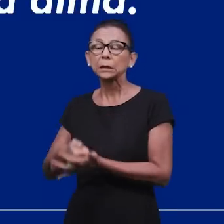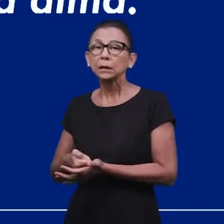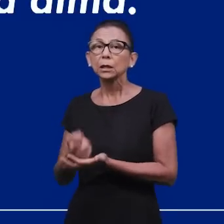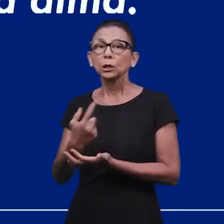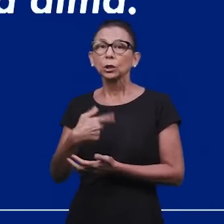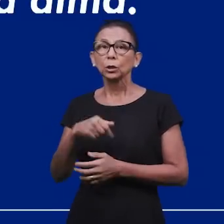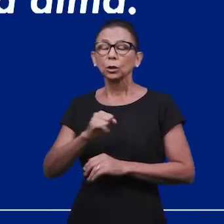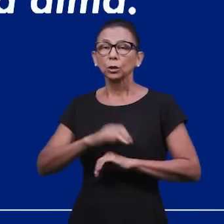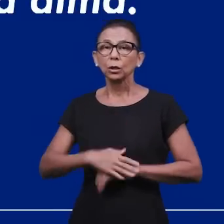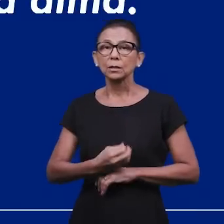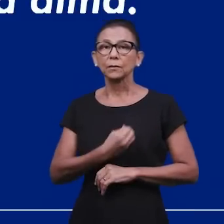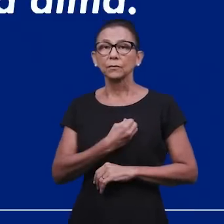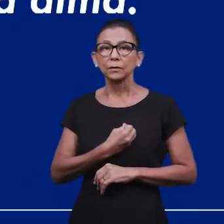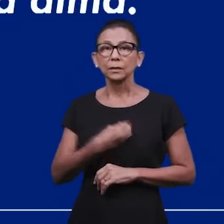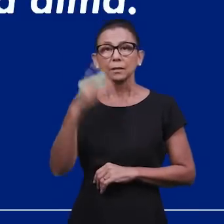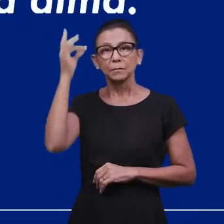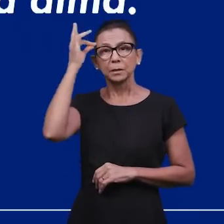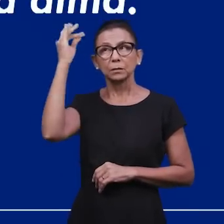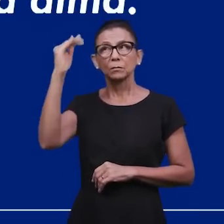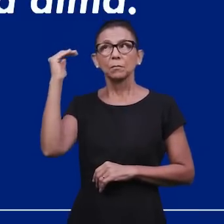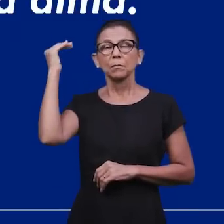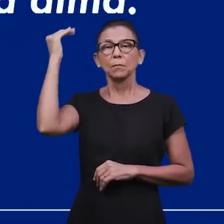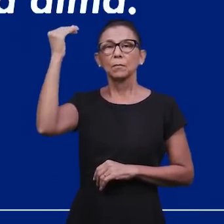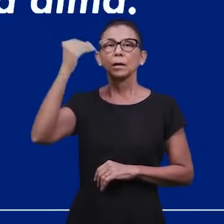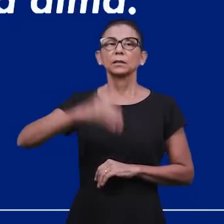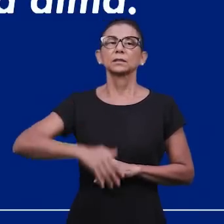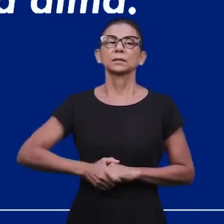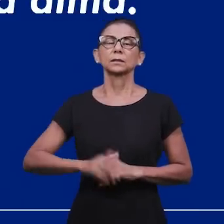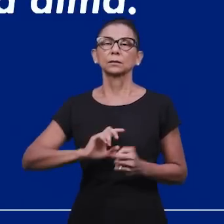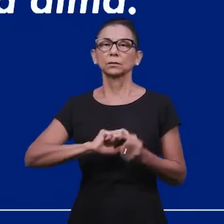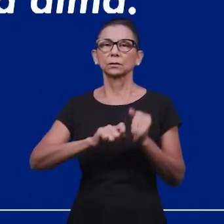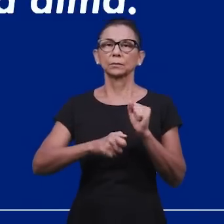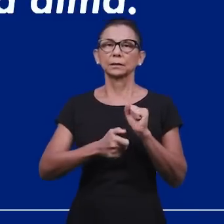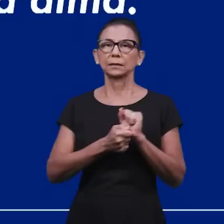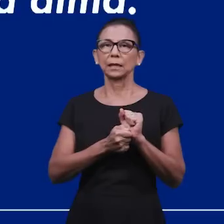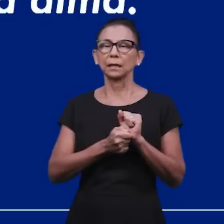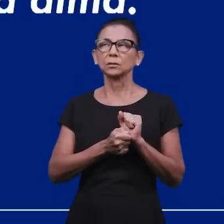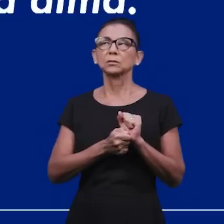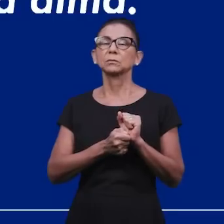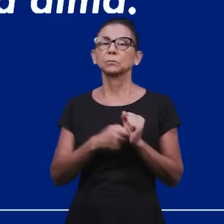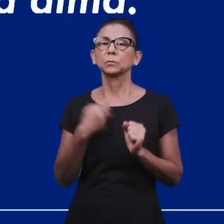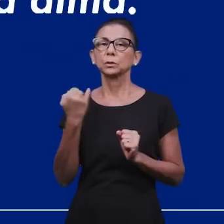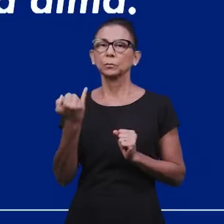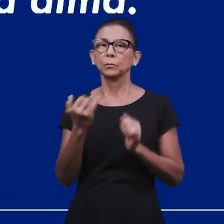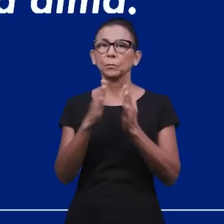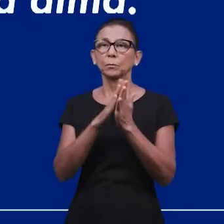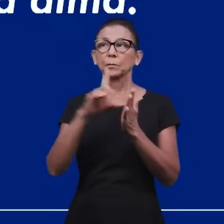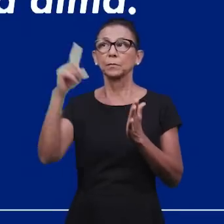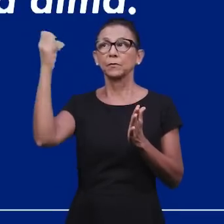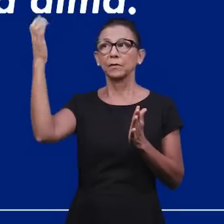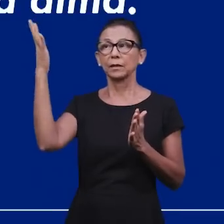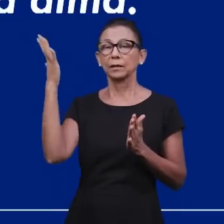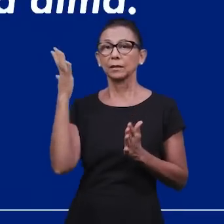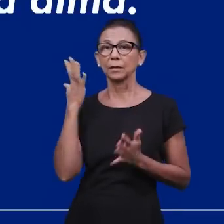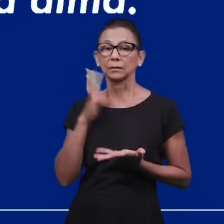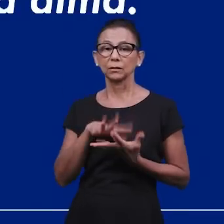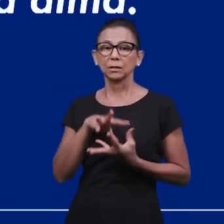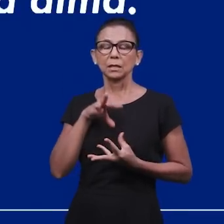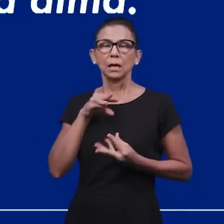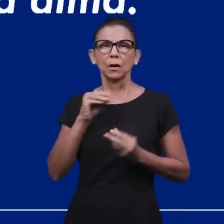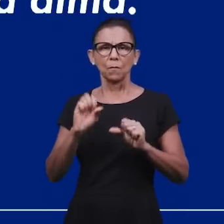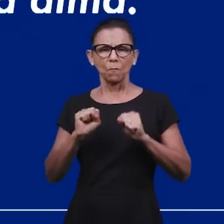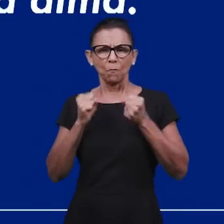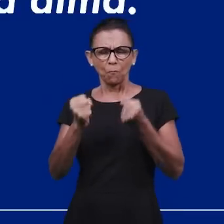crescendo espiritualmente. Os mistérios da palavra revelada nutrem a nossa alma. Daniel,